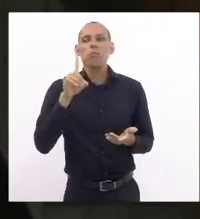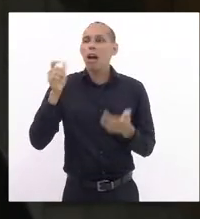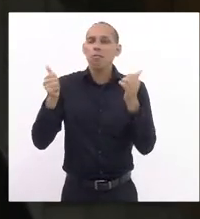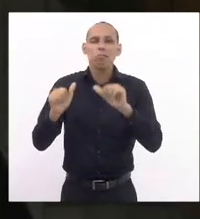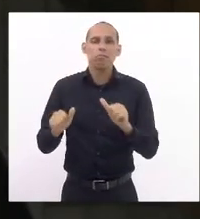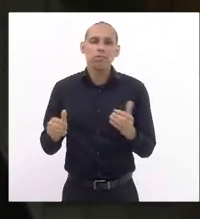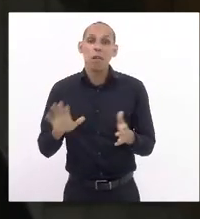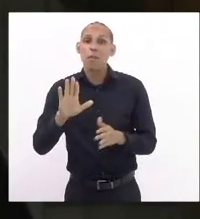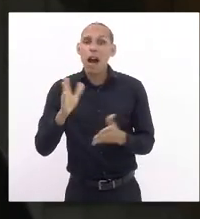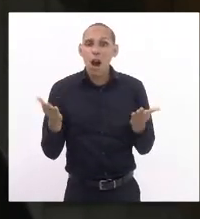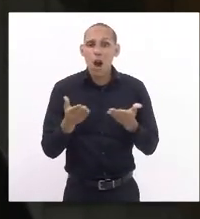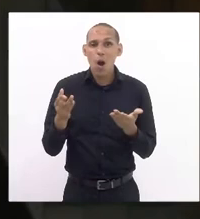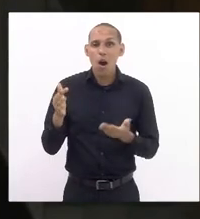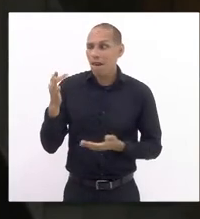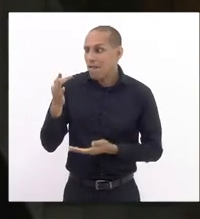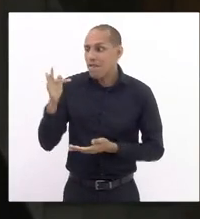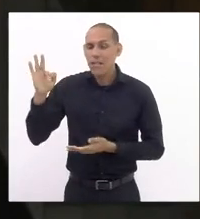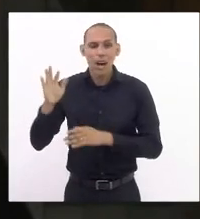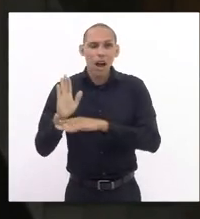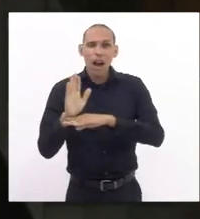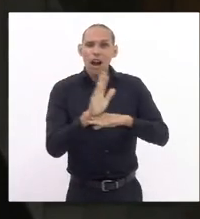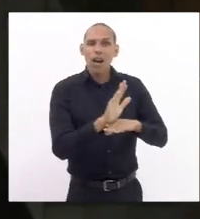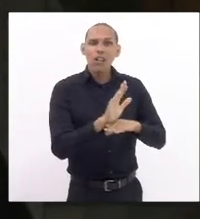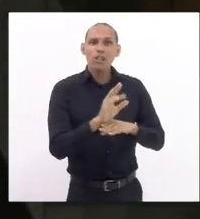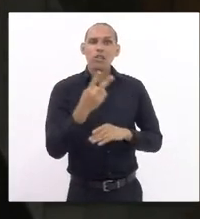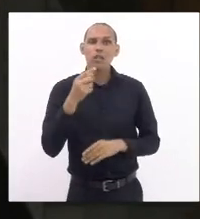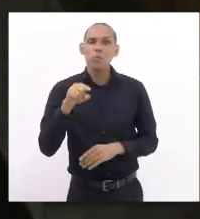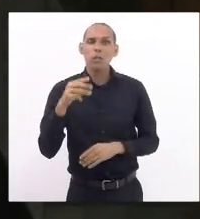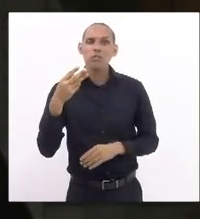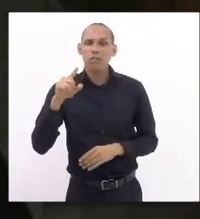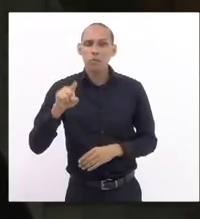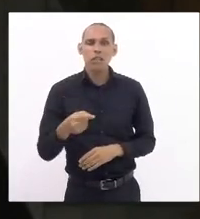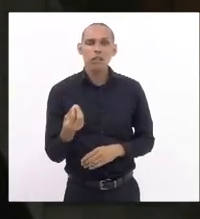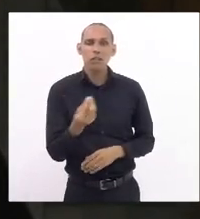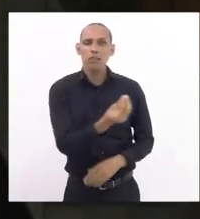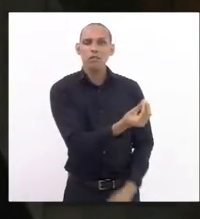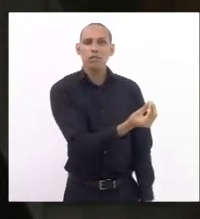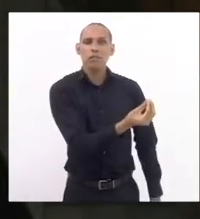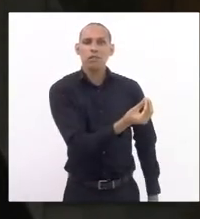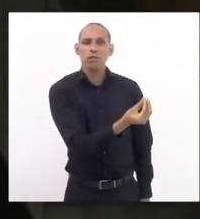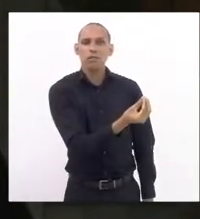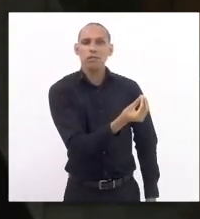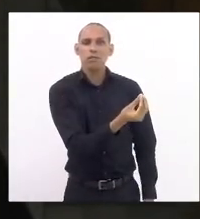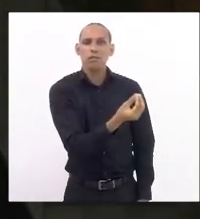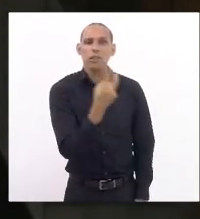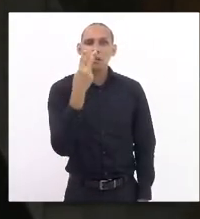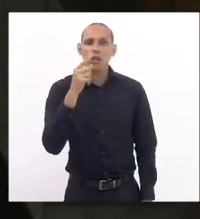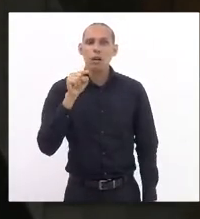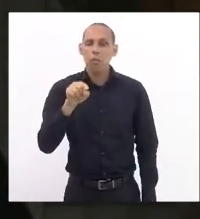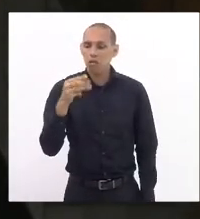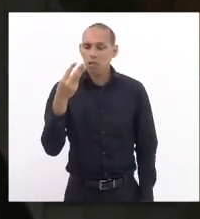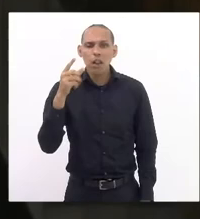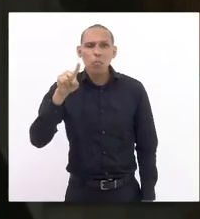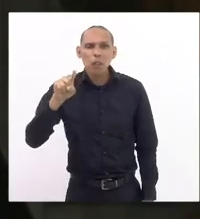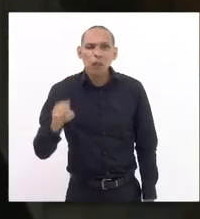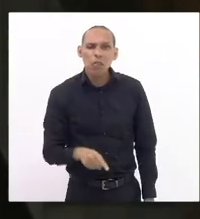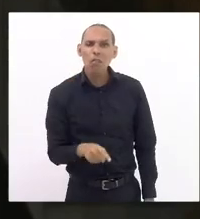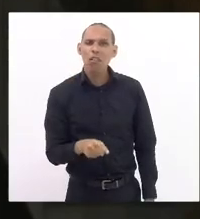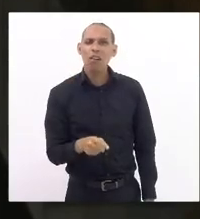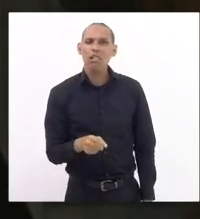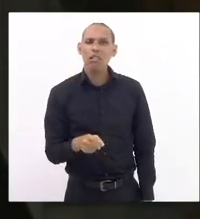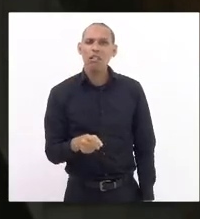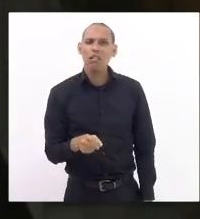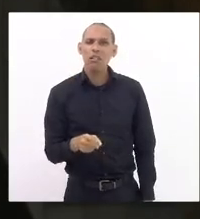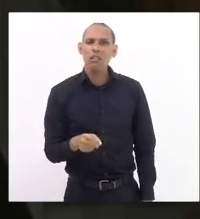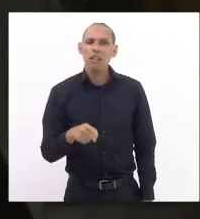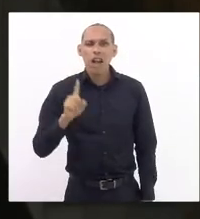efetiva que a União prestou a Petrópolis, Marta, é de 2,3 milhões de reais, Renata. 2,3 milhões de reais no